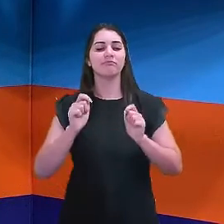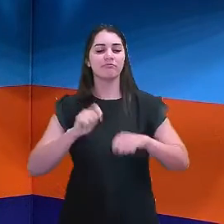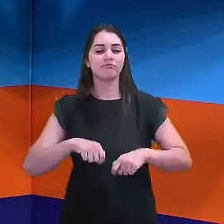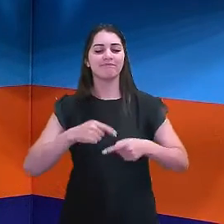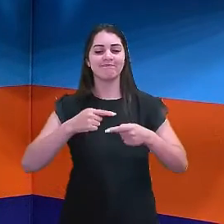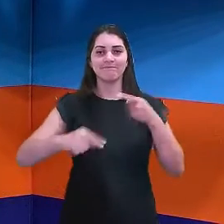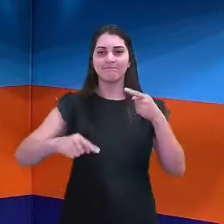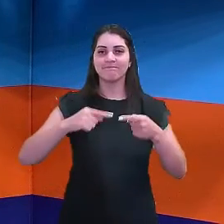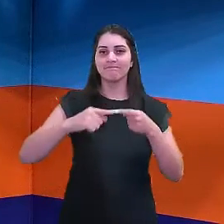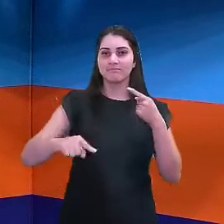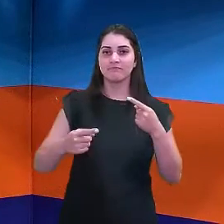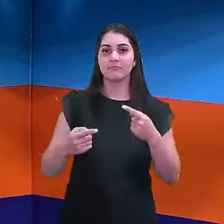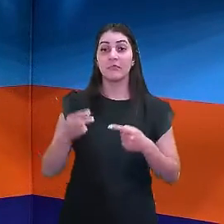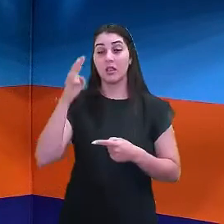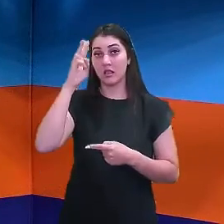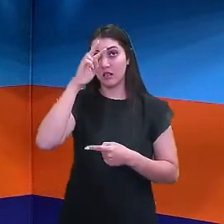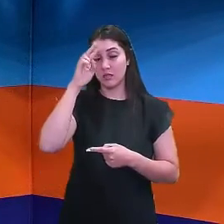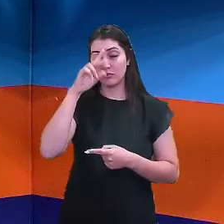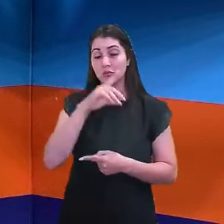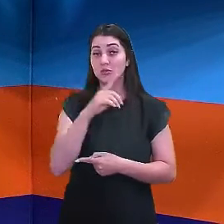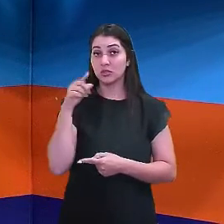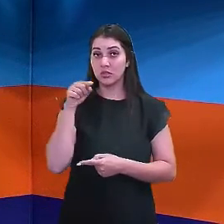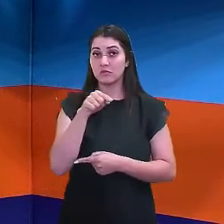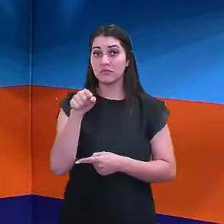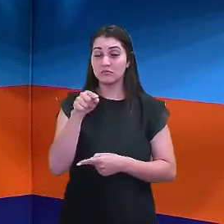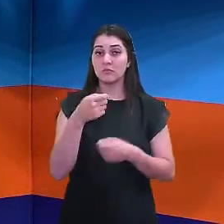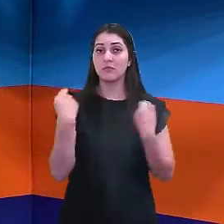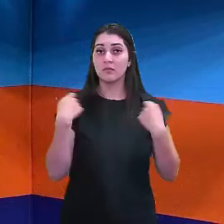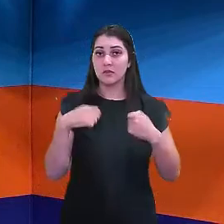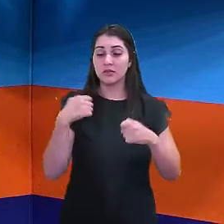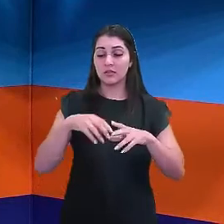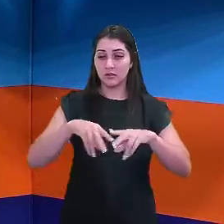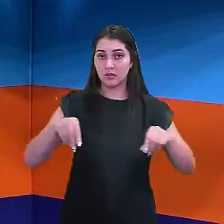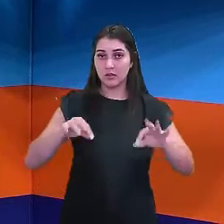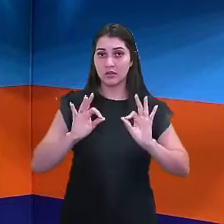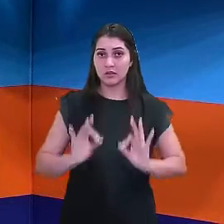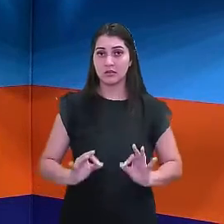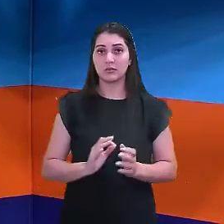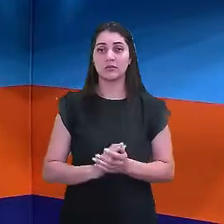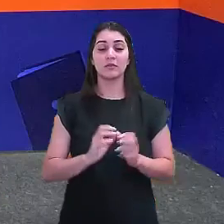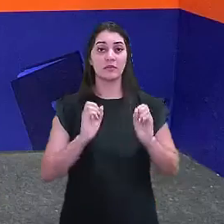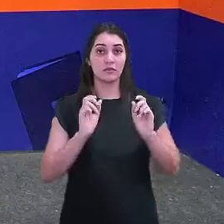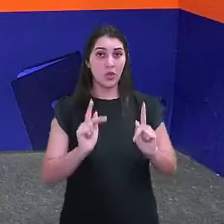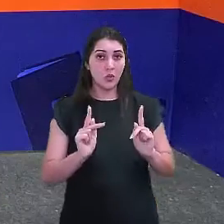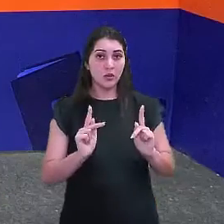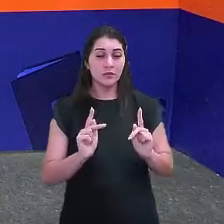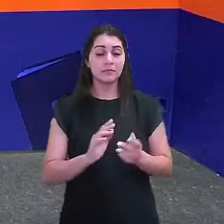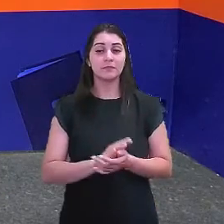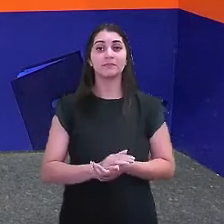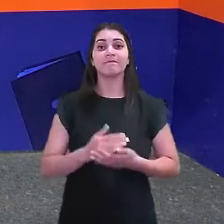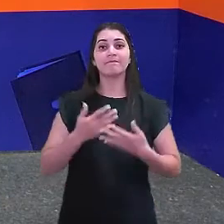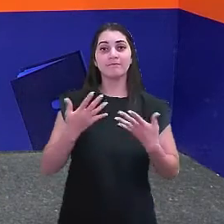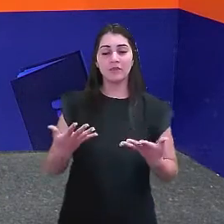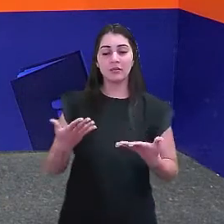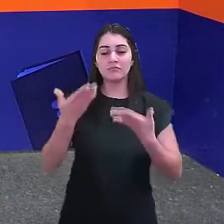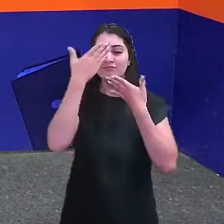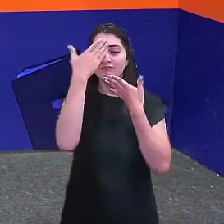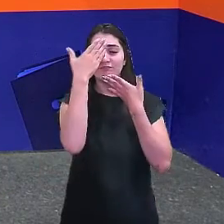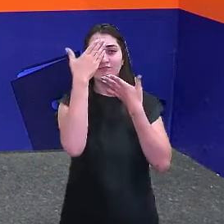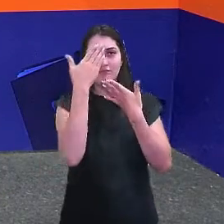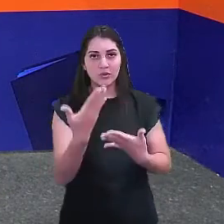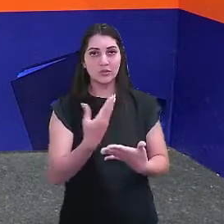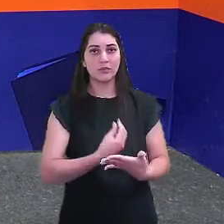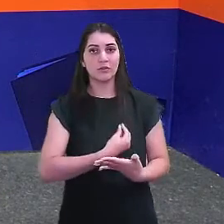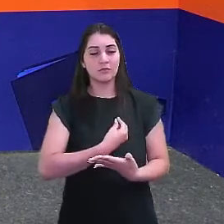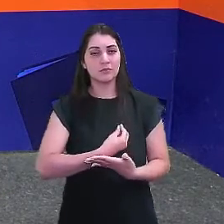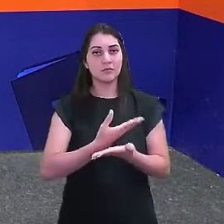destruir. Pois lembre-se que um dia você vai precisar dessa terra, tá certo? Ok, galerinha. Gente, muito obrigada pela presença